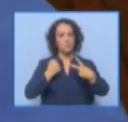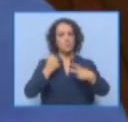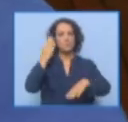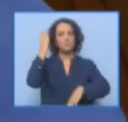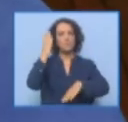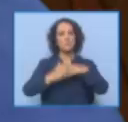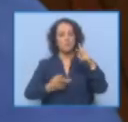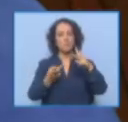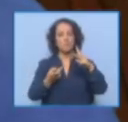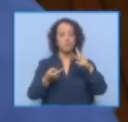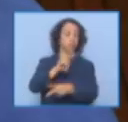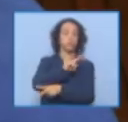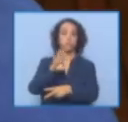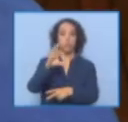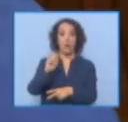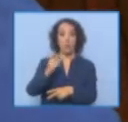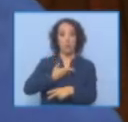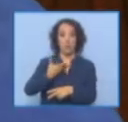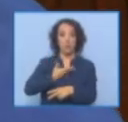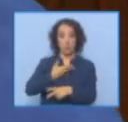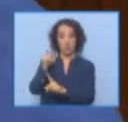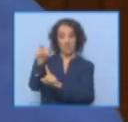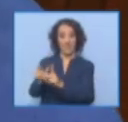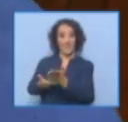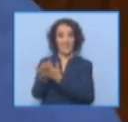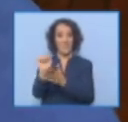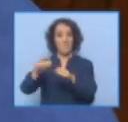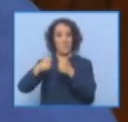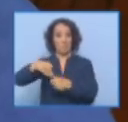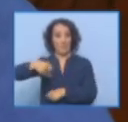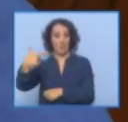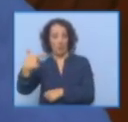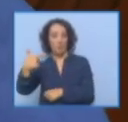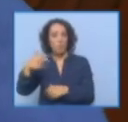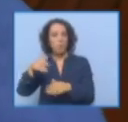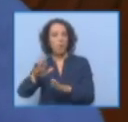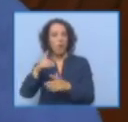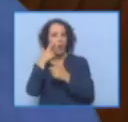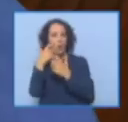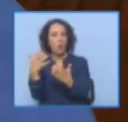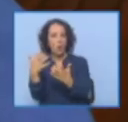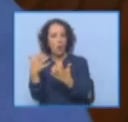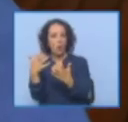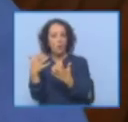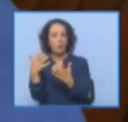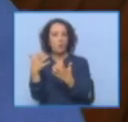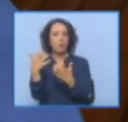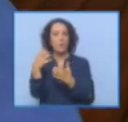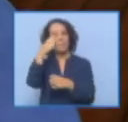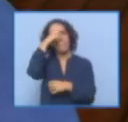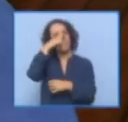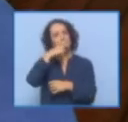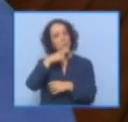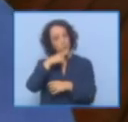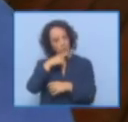para Fernando Haddad, o candidato do PT, mas de facto também revela a importância da personalidade. Lula